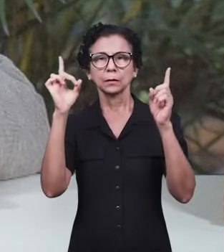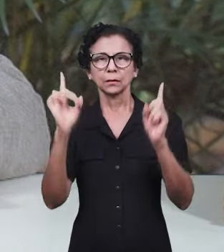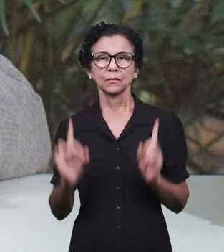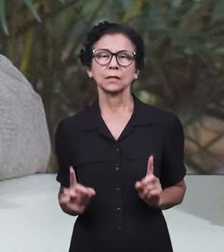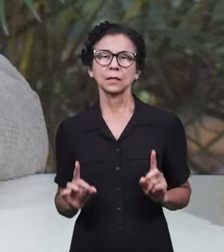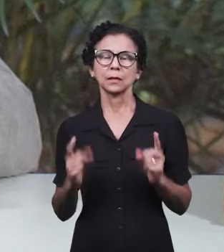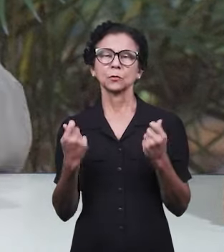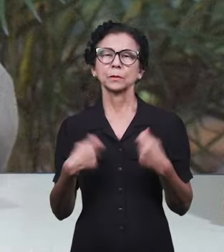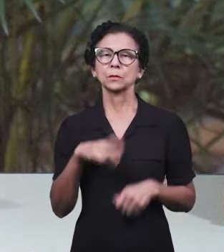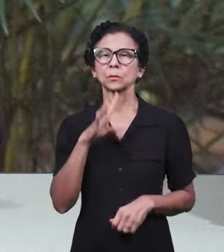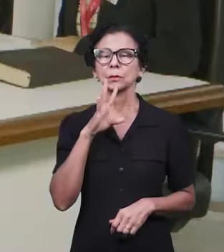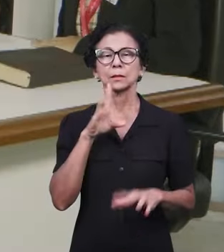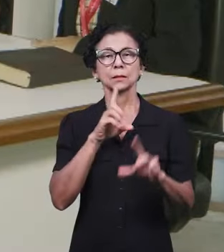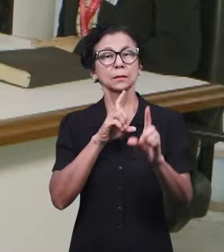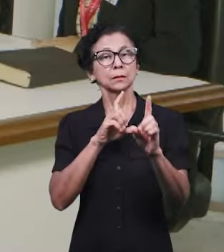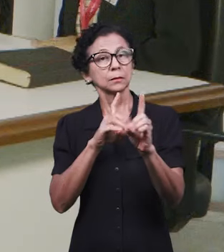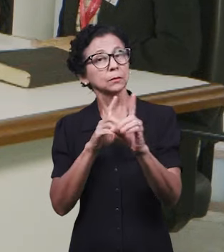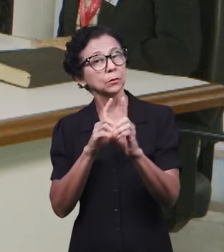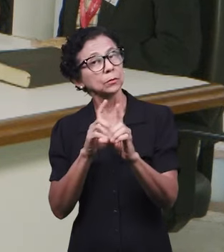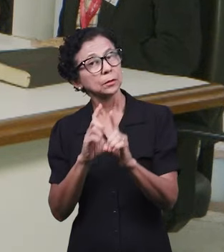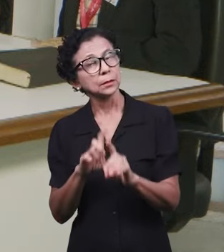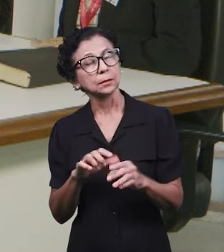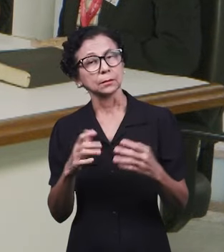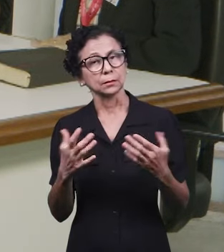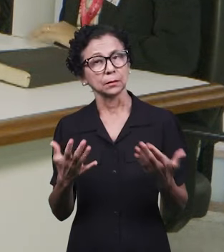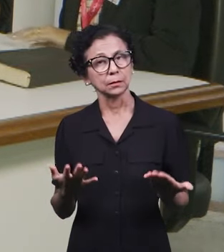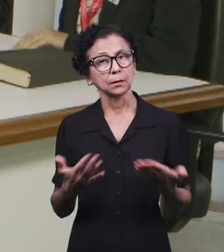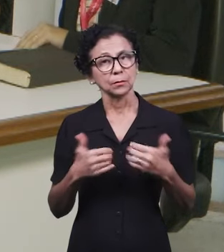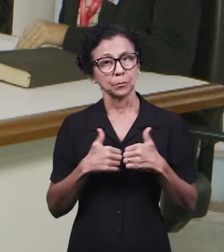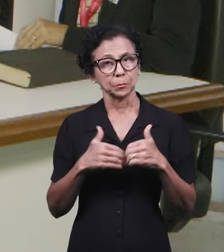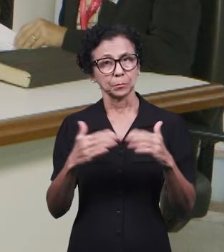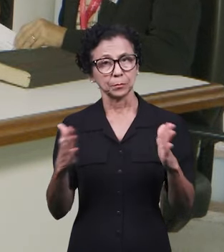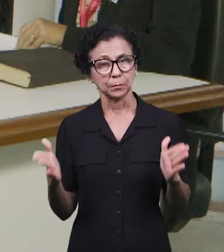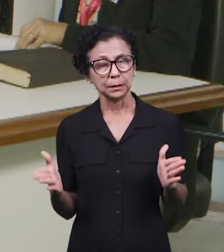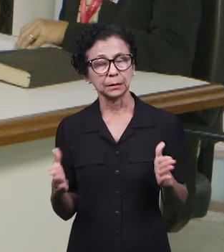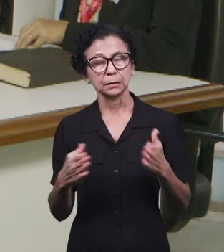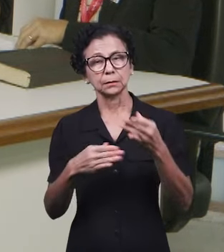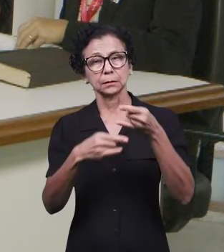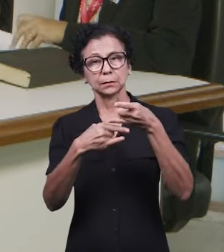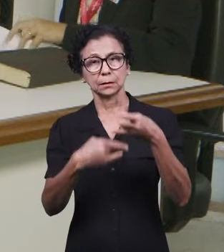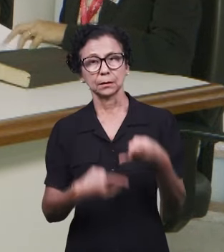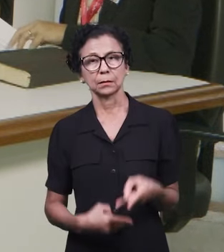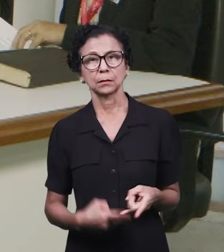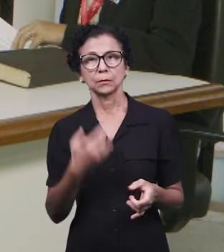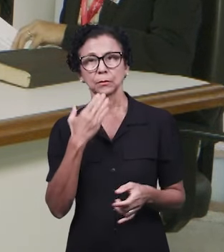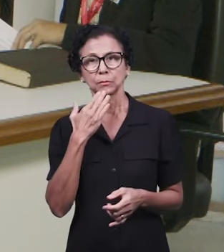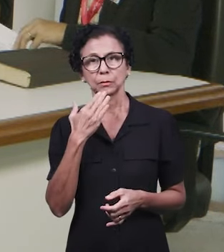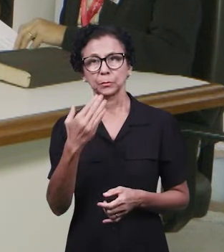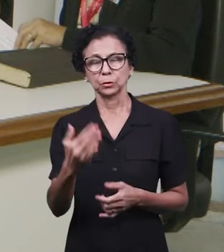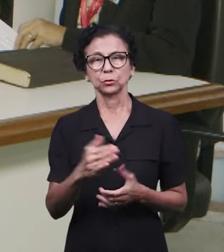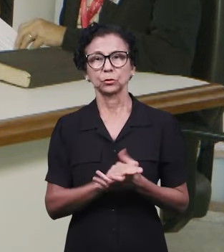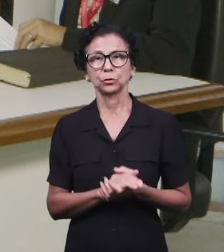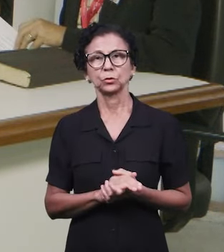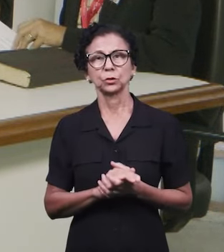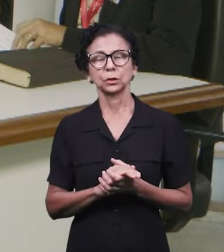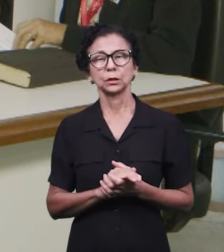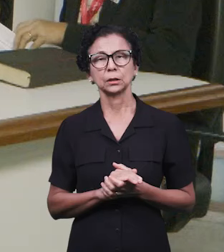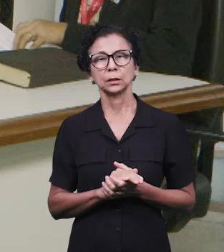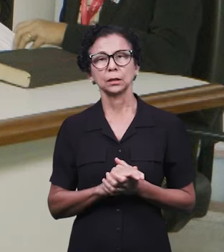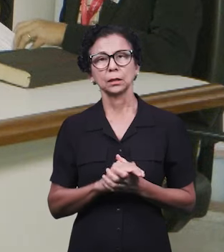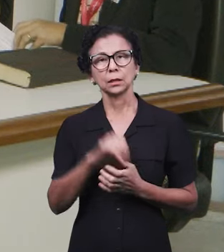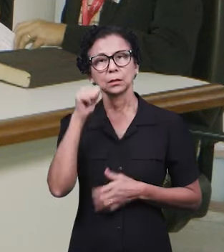falar sobre a necessidade do acolhimento dessas crianças. Como lidar com crianças que têm